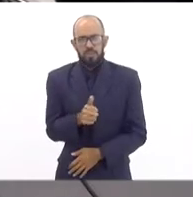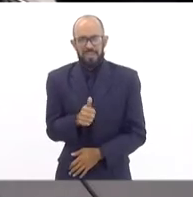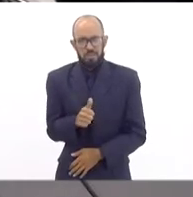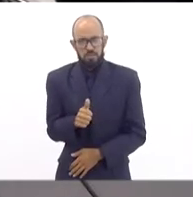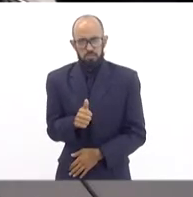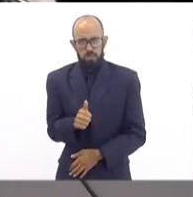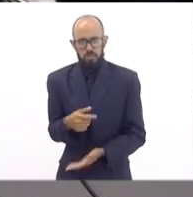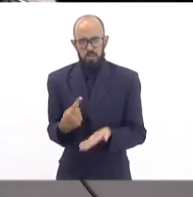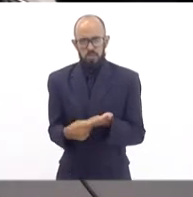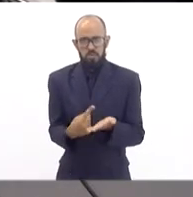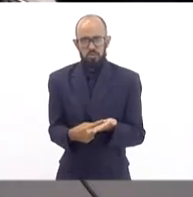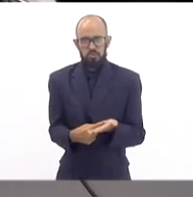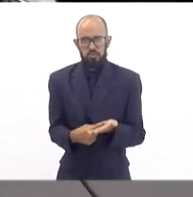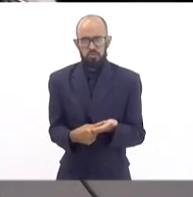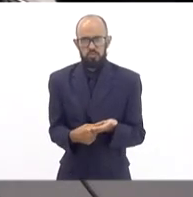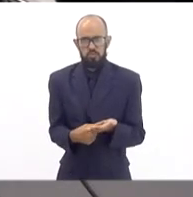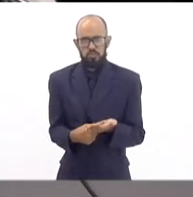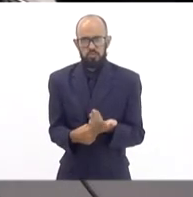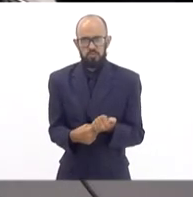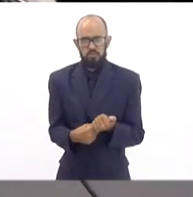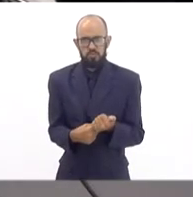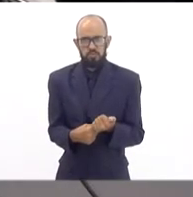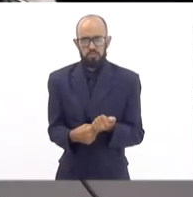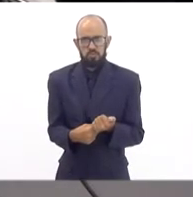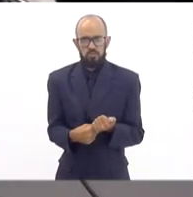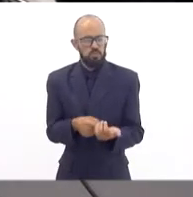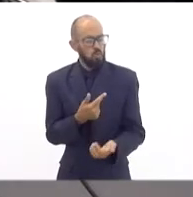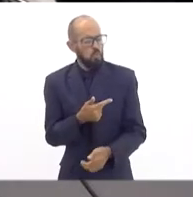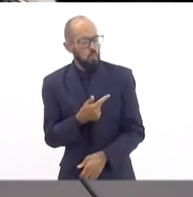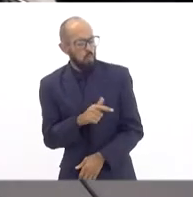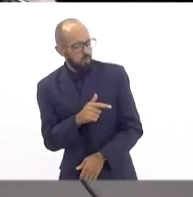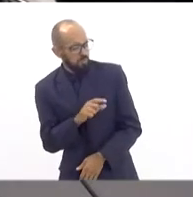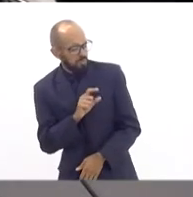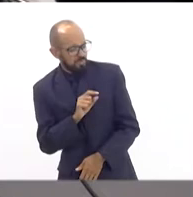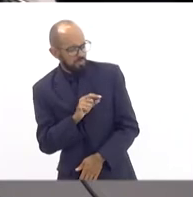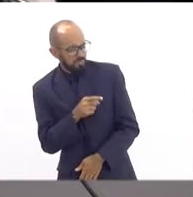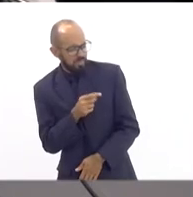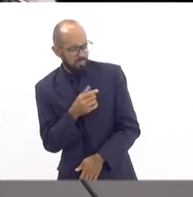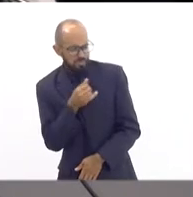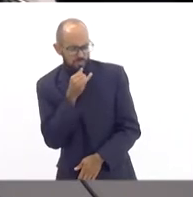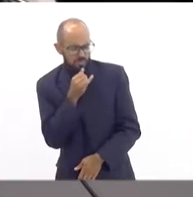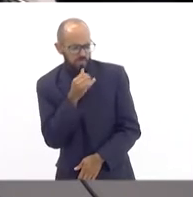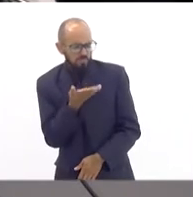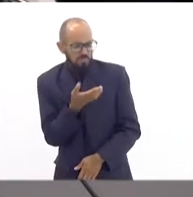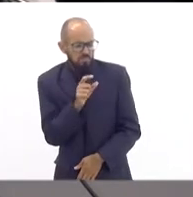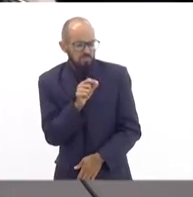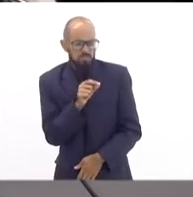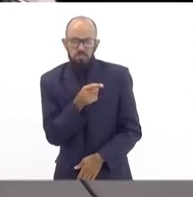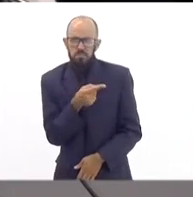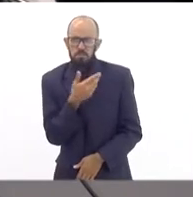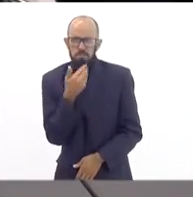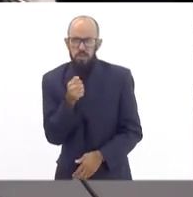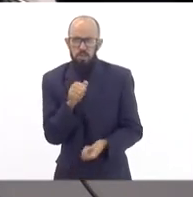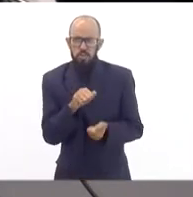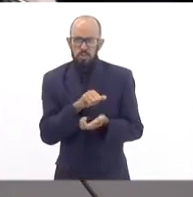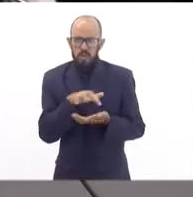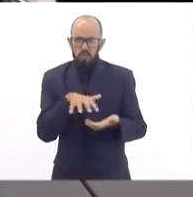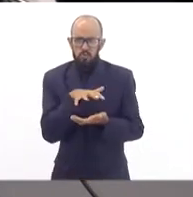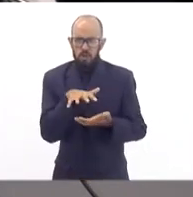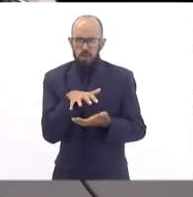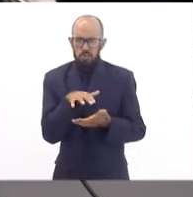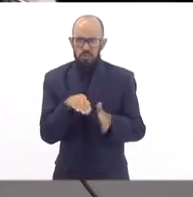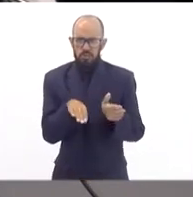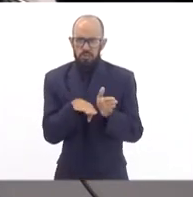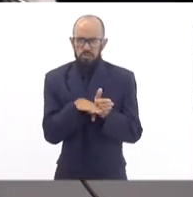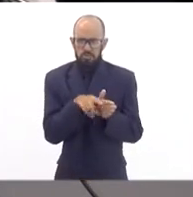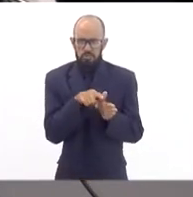O décimo primeiro aditivo. Presidenta, Lucinha está perguntando que outras questões, por exemplo? Outras questões, por exemplo. Para atender o usuário. Melhorias nas estações, por exemplo, uhum.